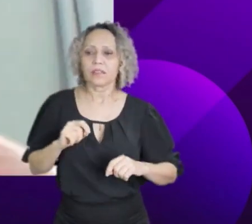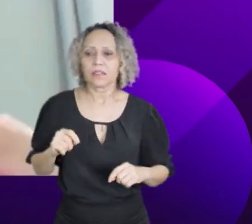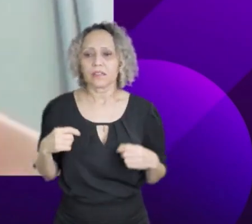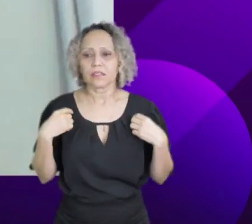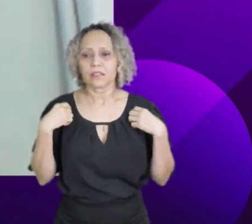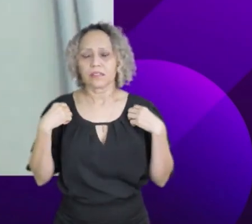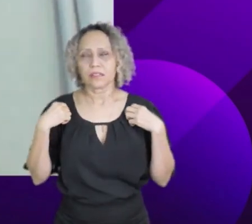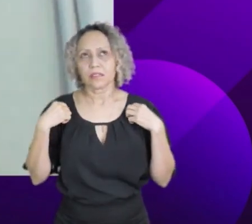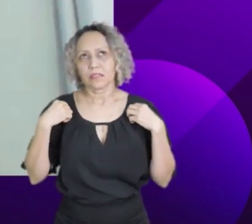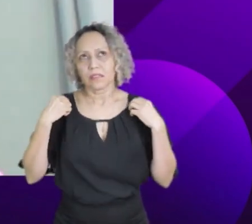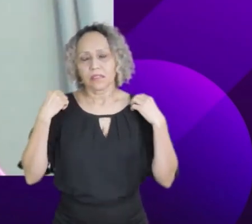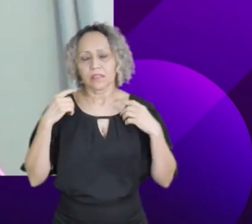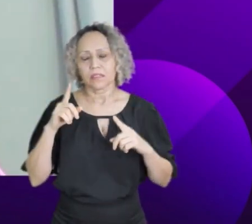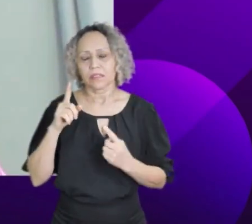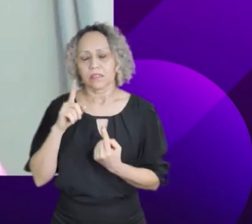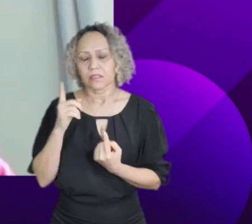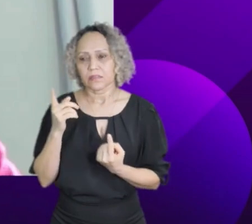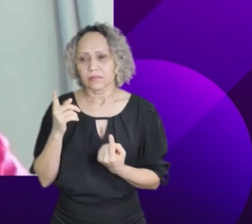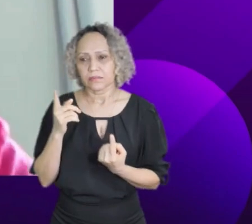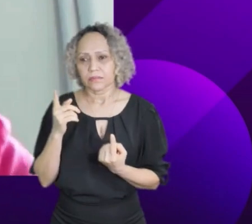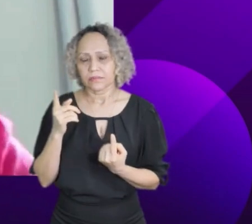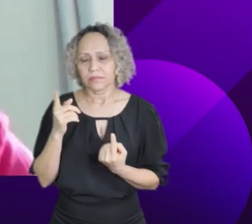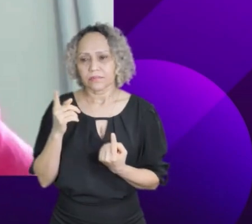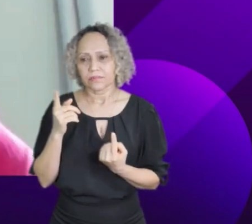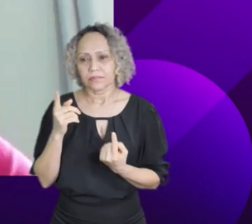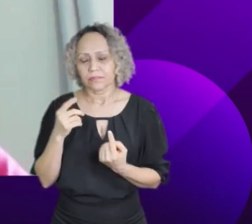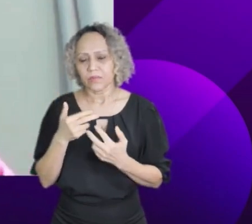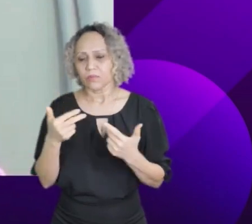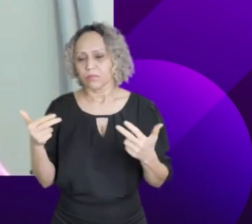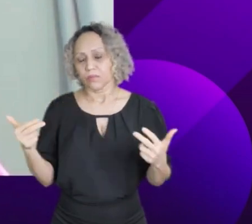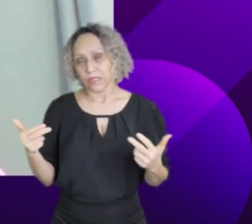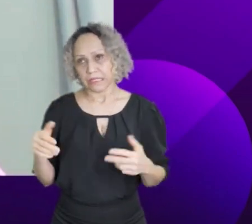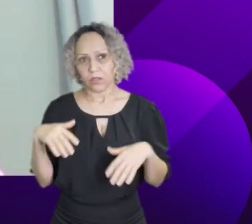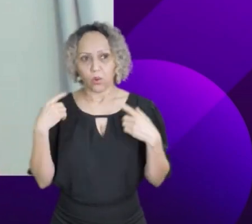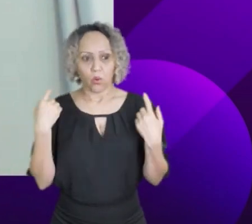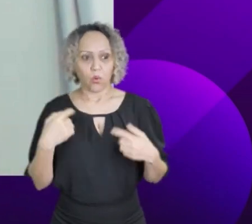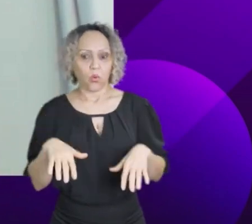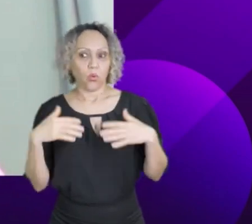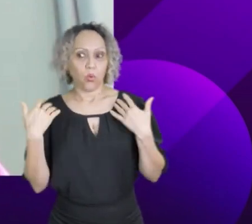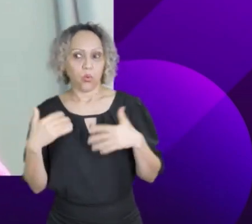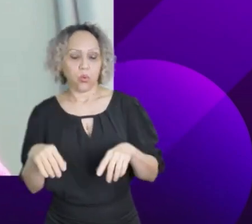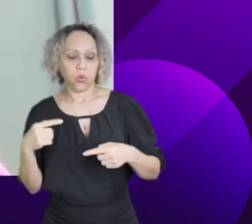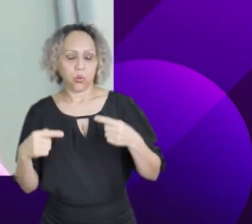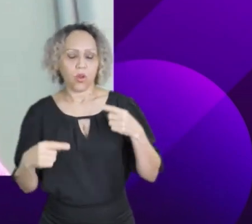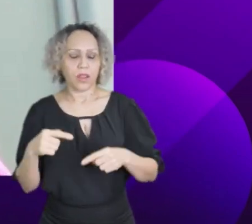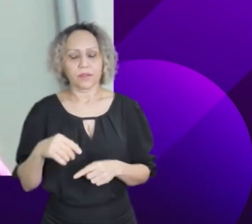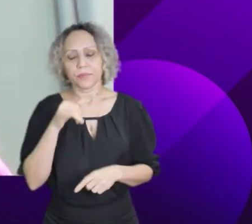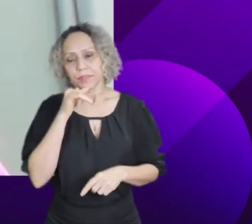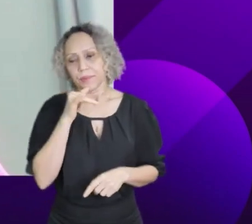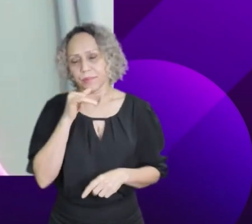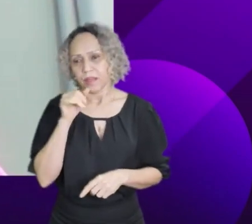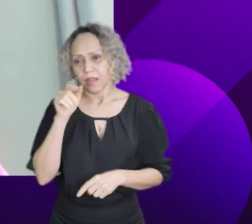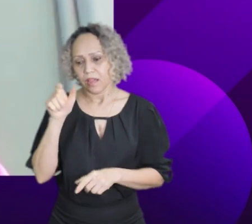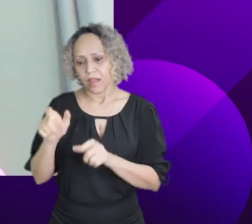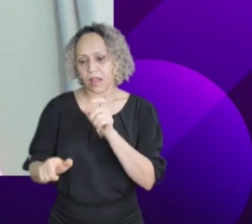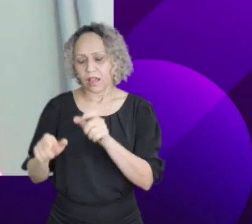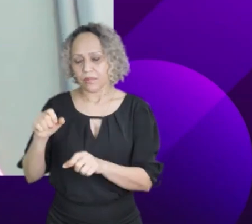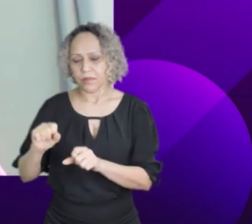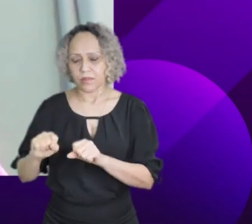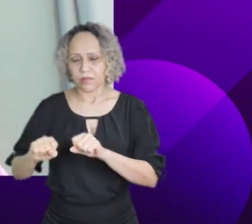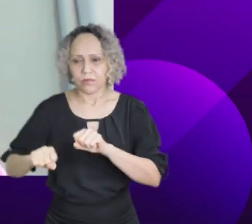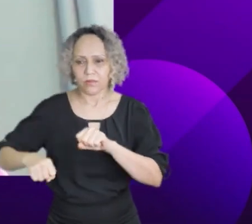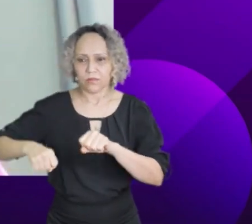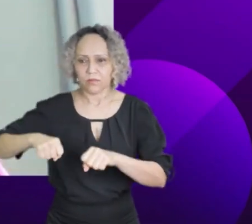uma tipologia que é muito polêmica, né? Os ciclistas são